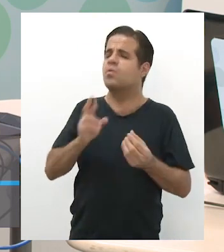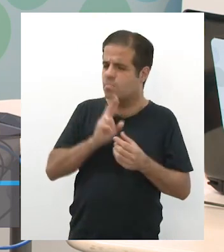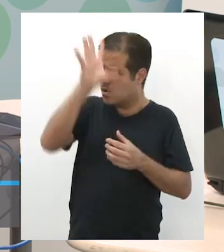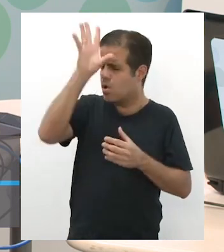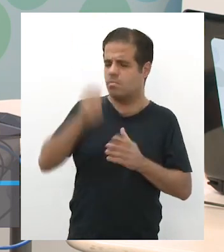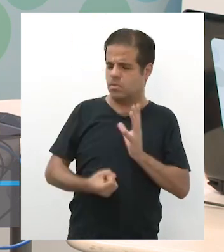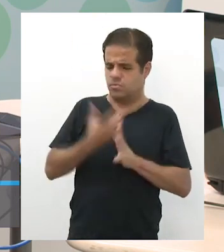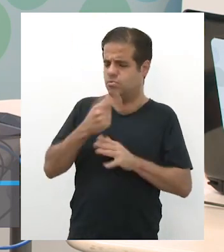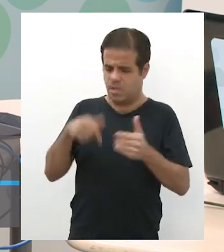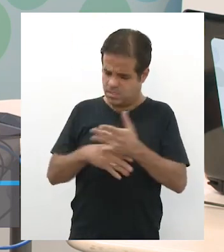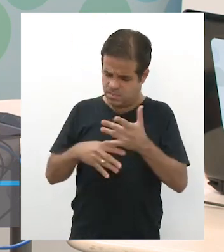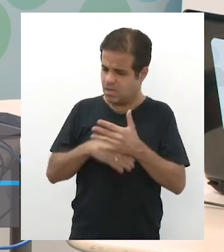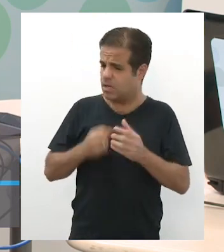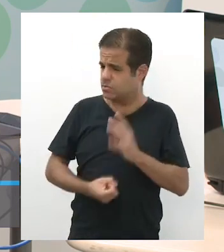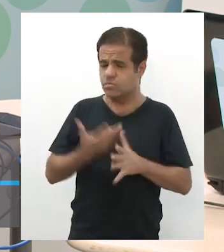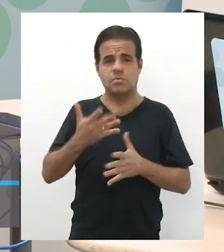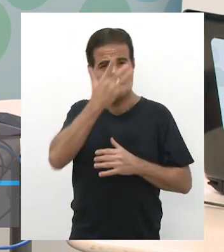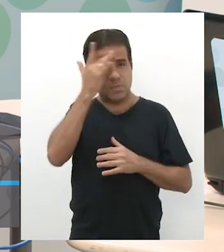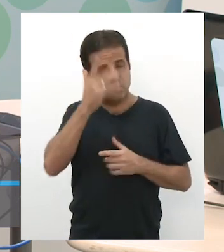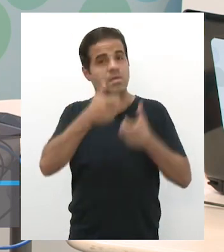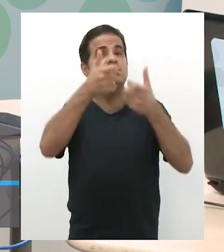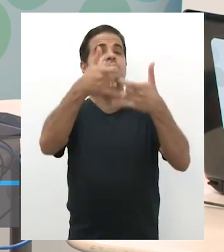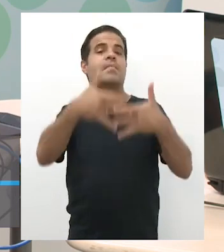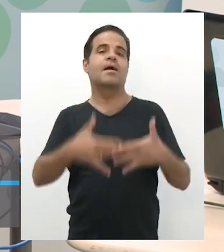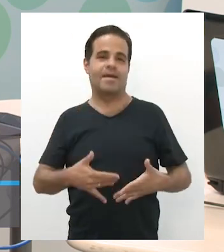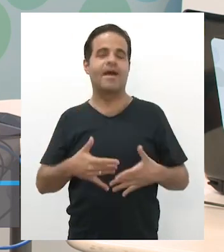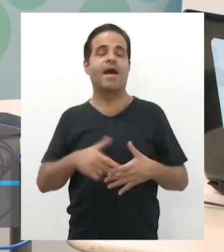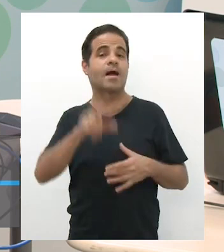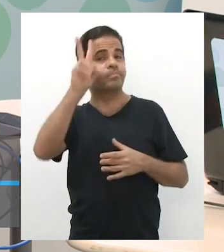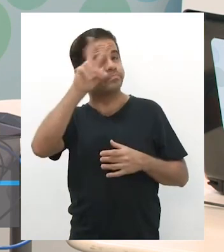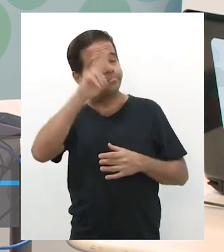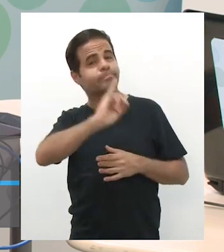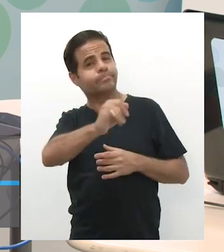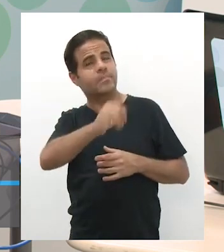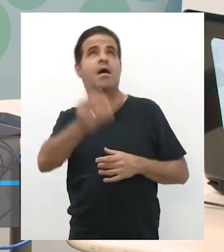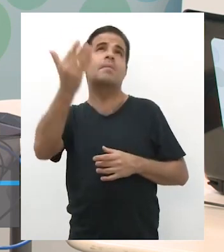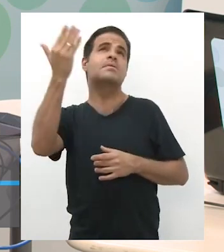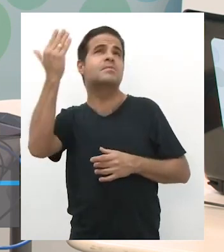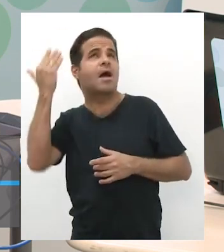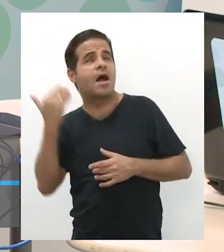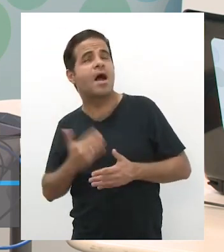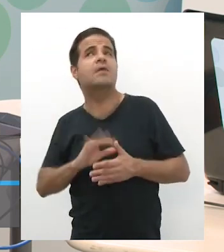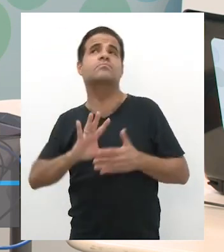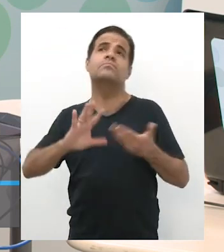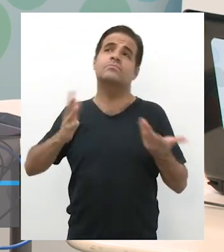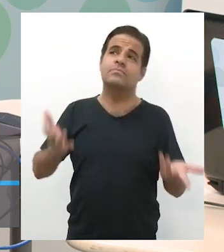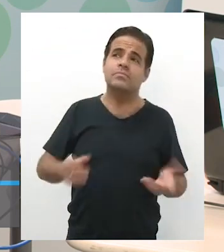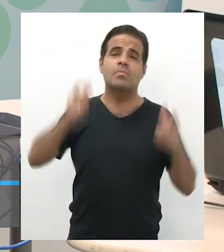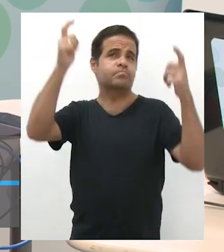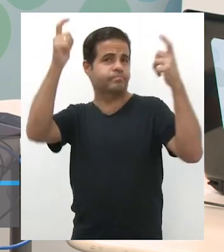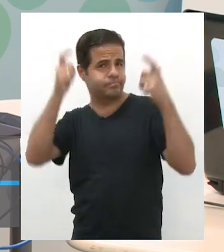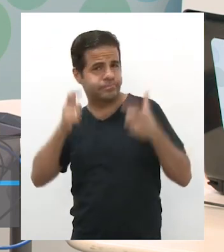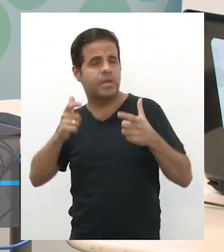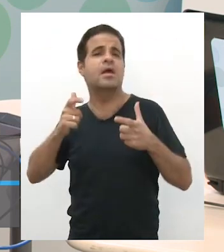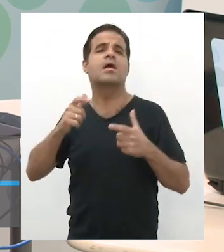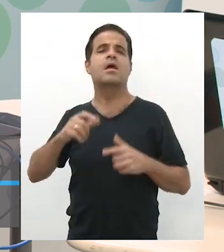surgiu? Como a nossa cidade surgiu? Alguém ia contar para você a seguinte história. Era uma vez um rei